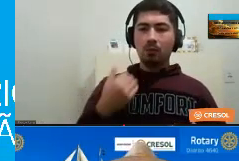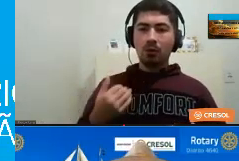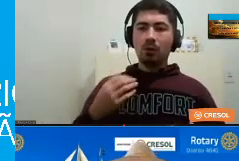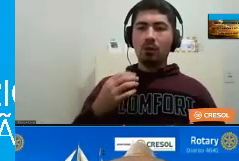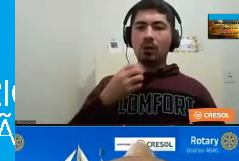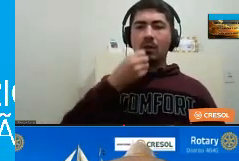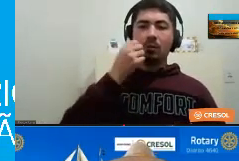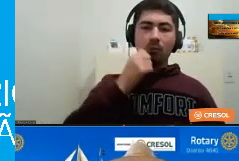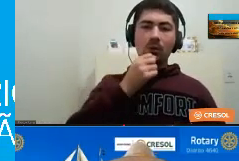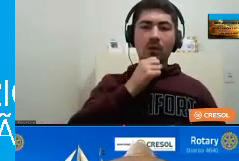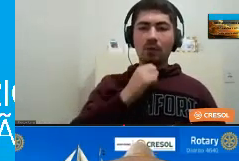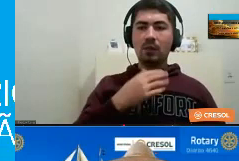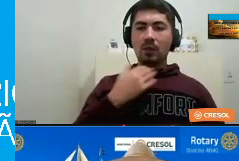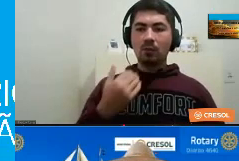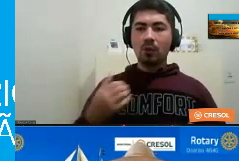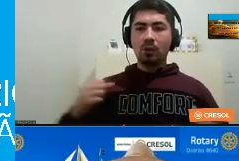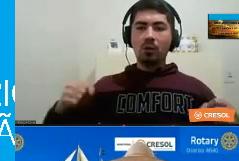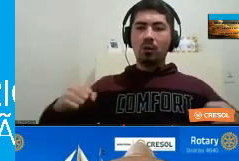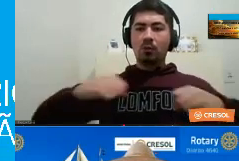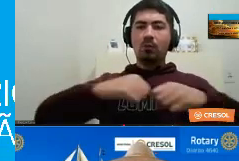um acidente, coisa que eu valho.